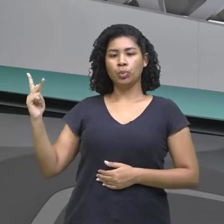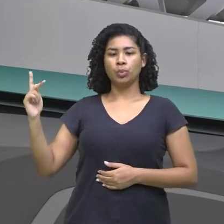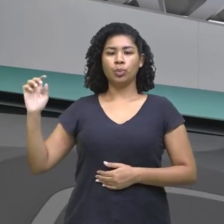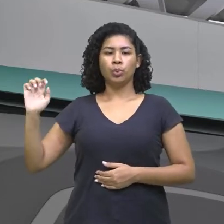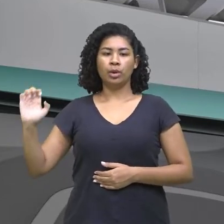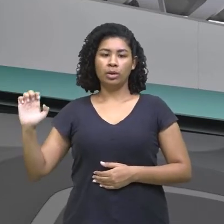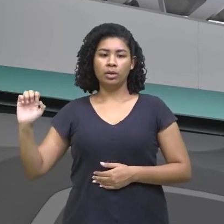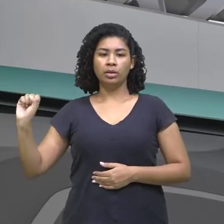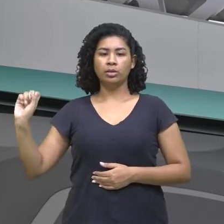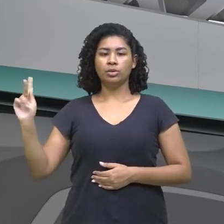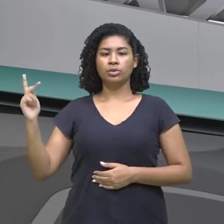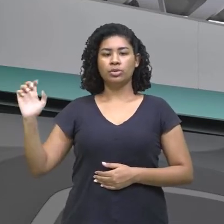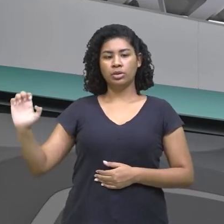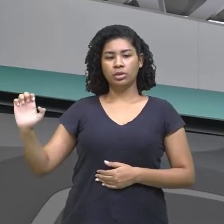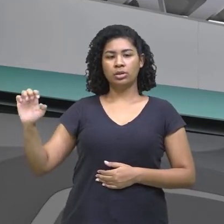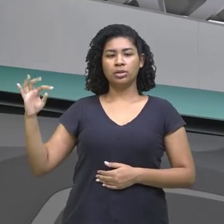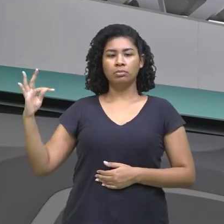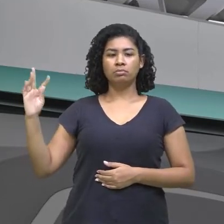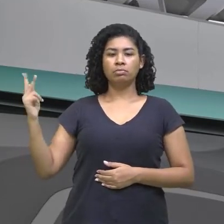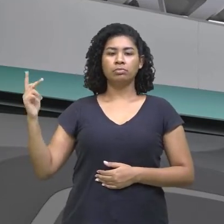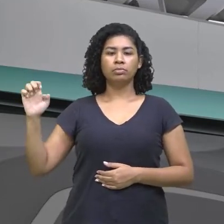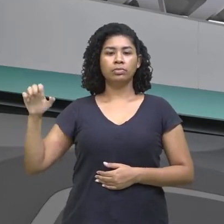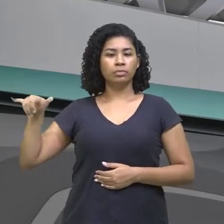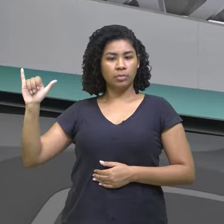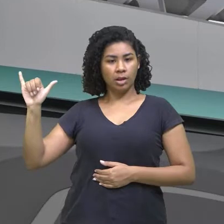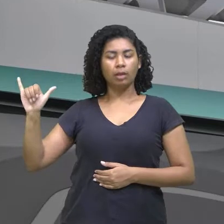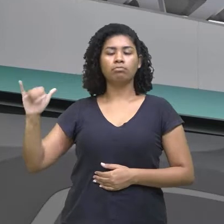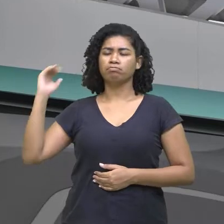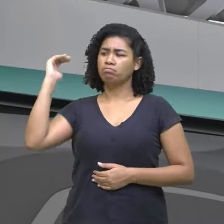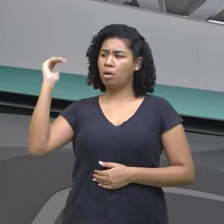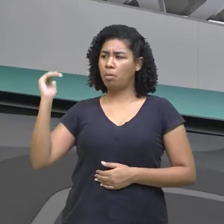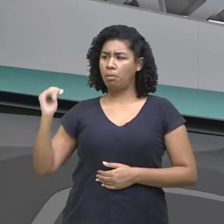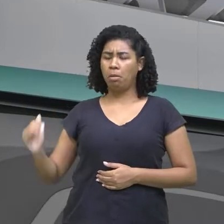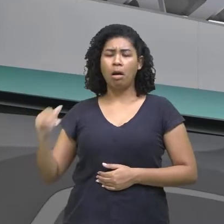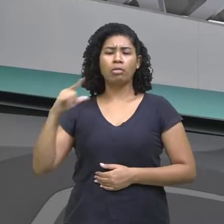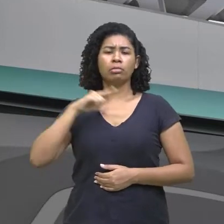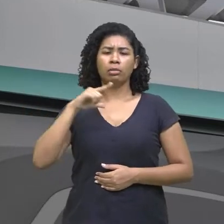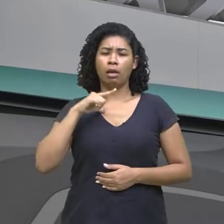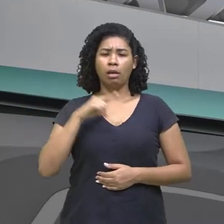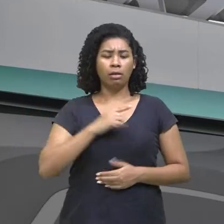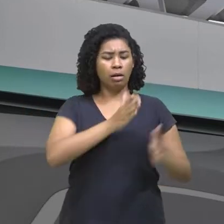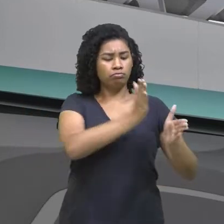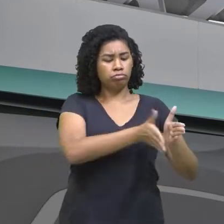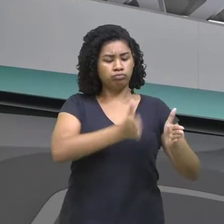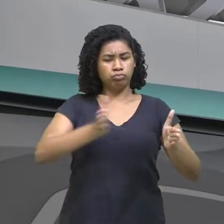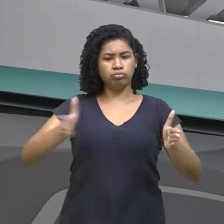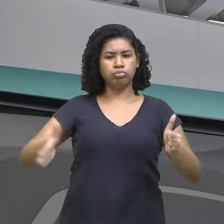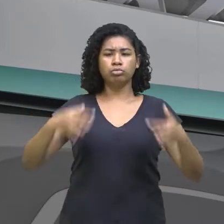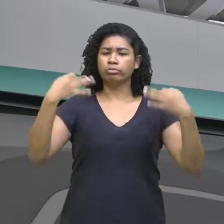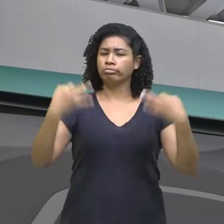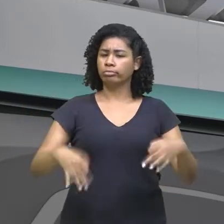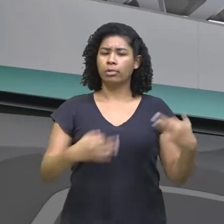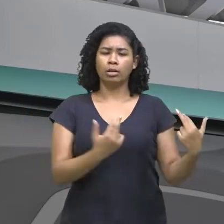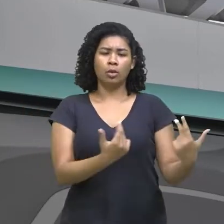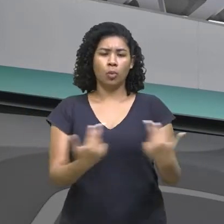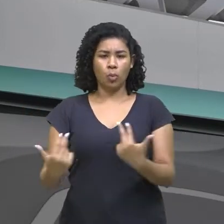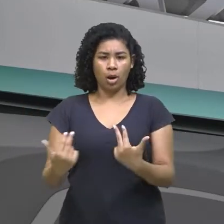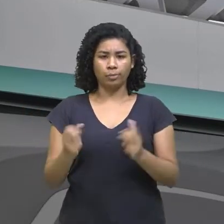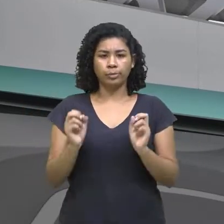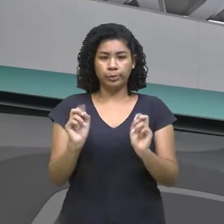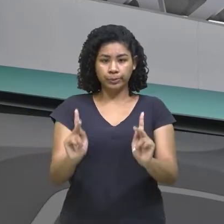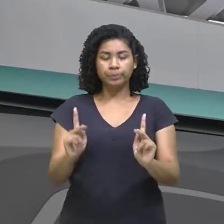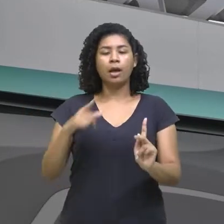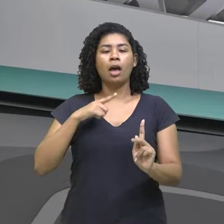sujeitos vão utilizar também a mesma estrutura, os mesmos elementos. Seguido do can, certo? Olha ali o